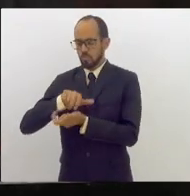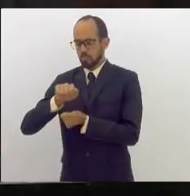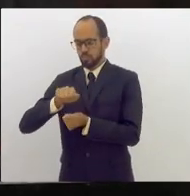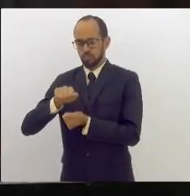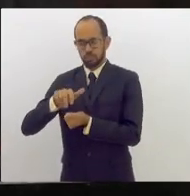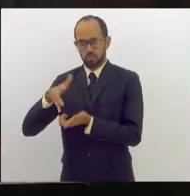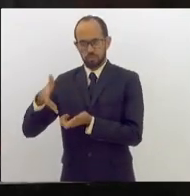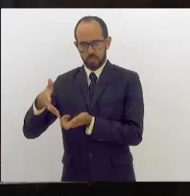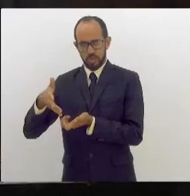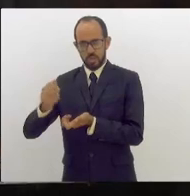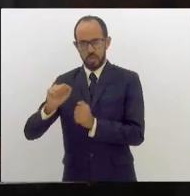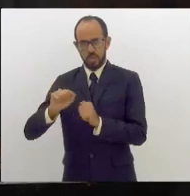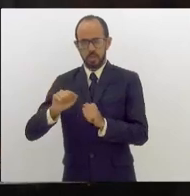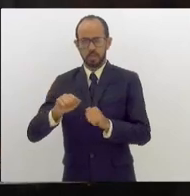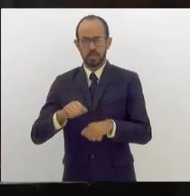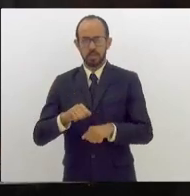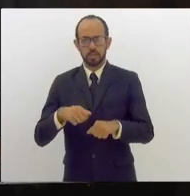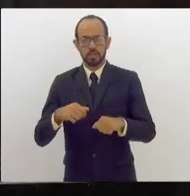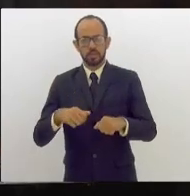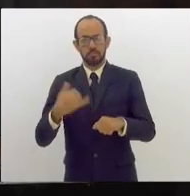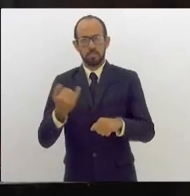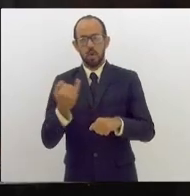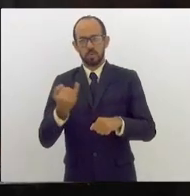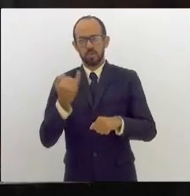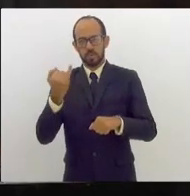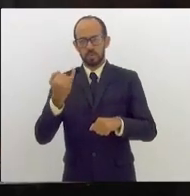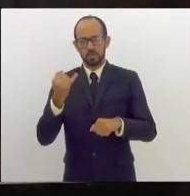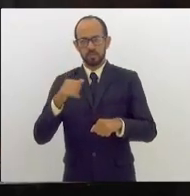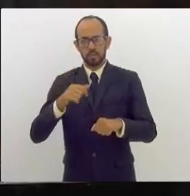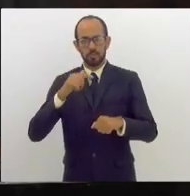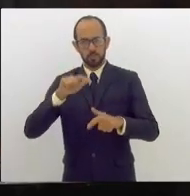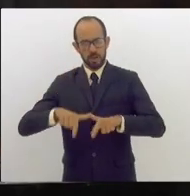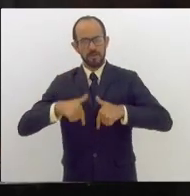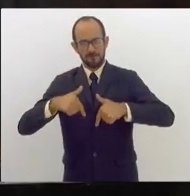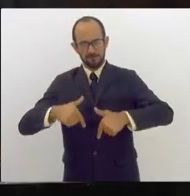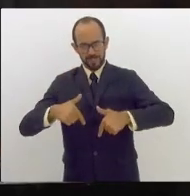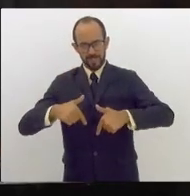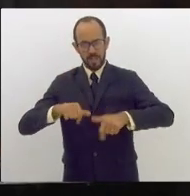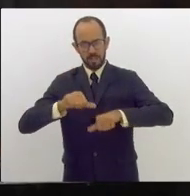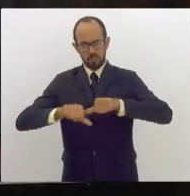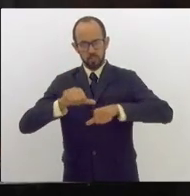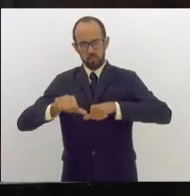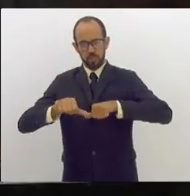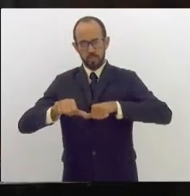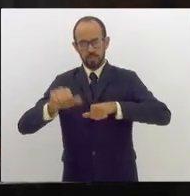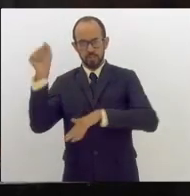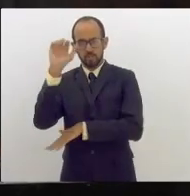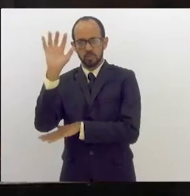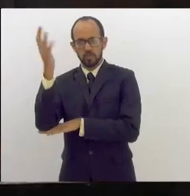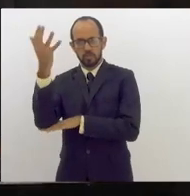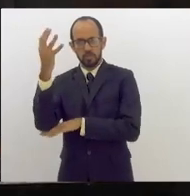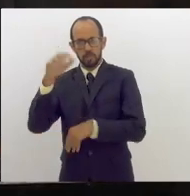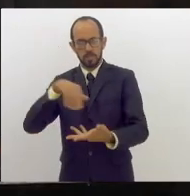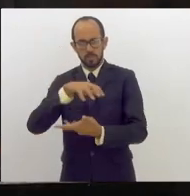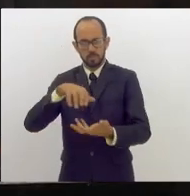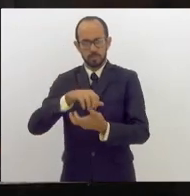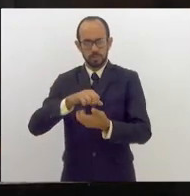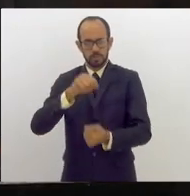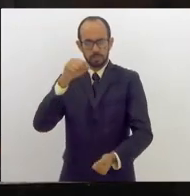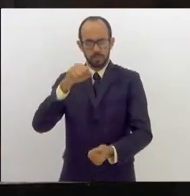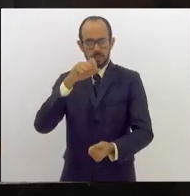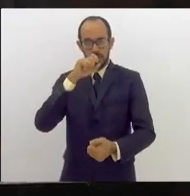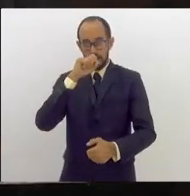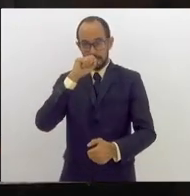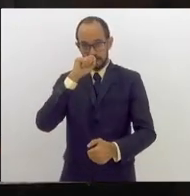voltou para o debate planetário essencial de enfrentar as mudanças climáticas apostar na sustentabilidade deixar de